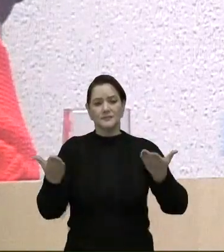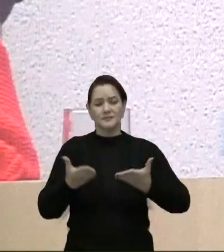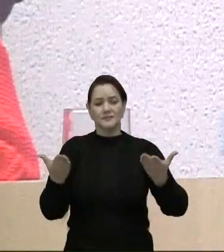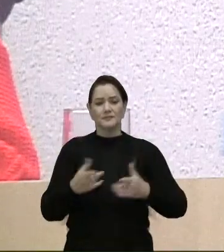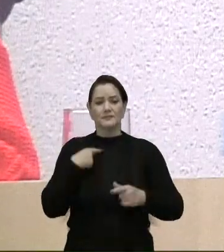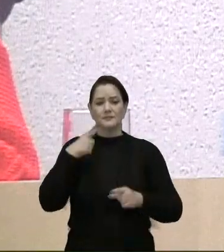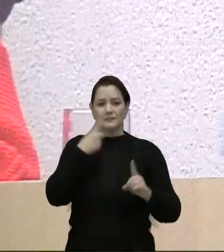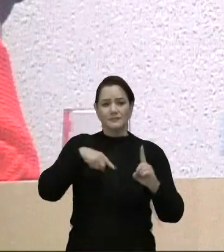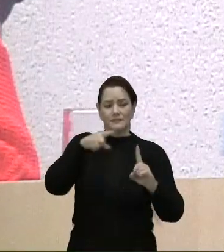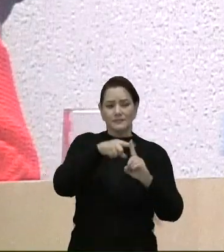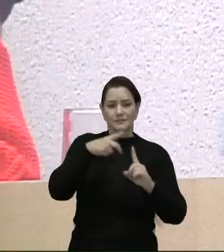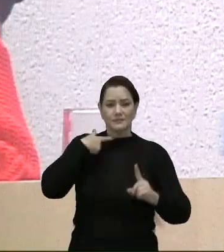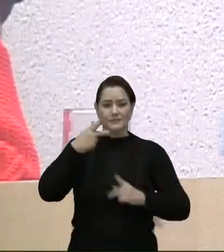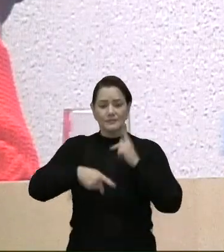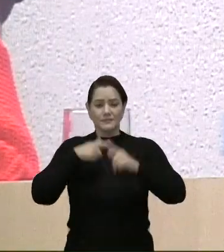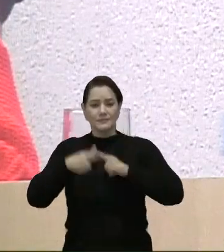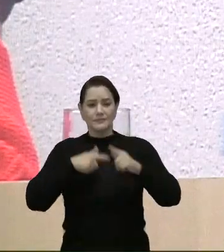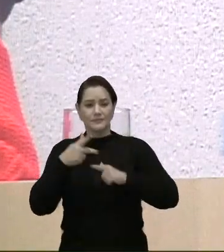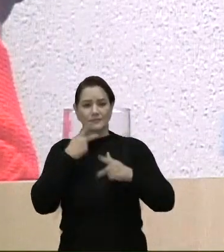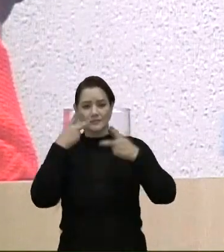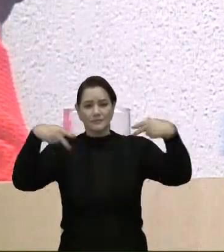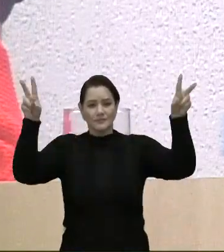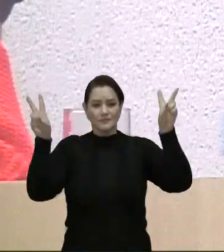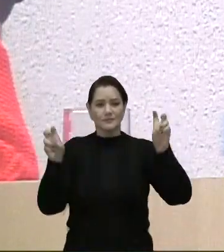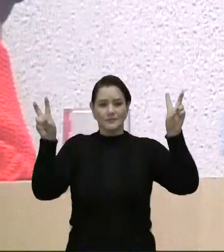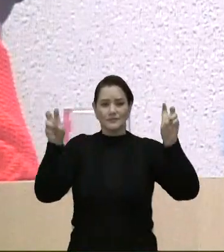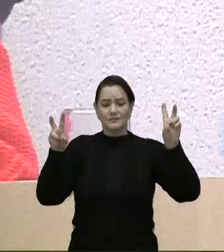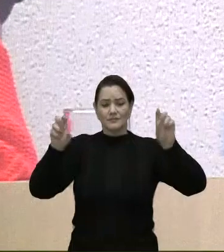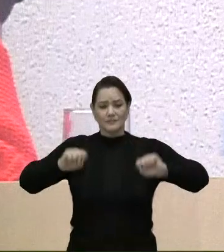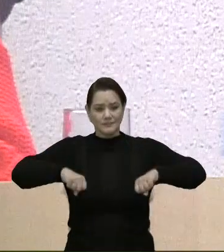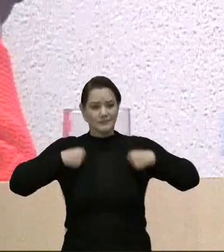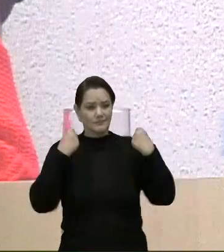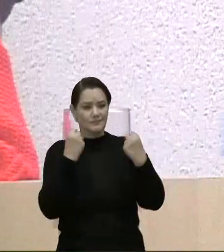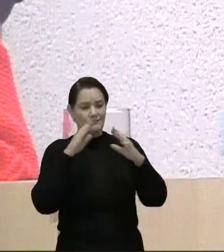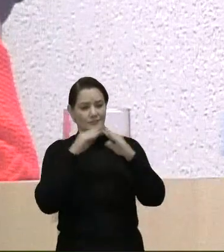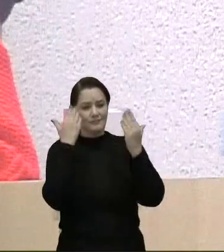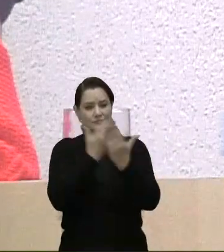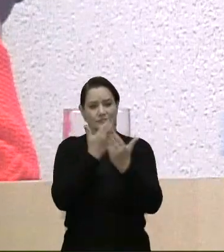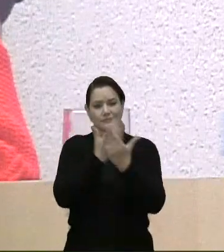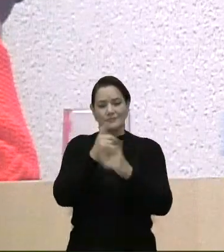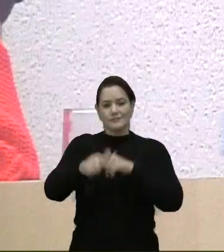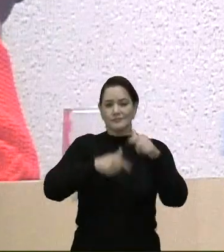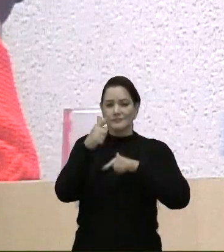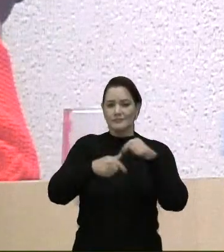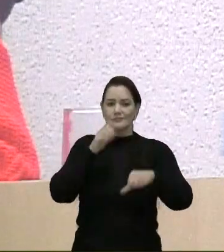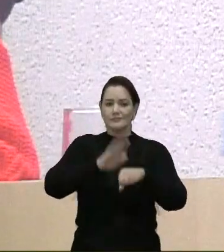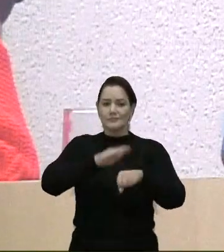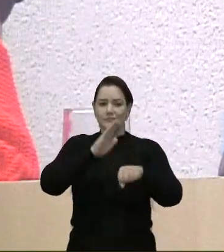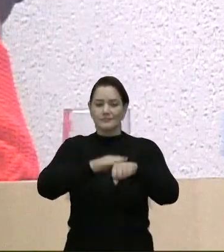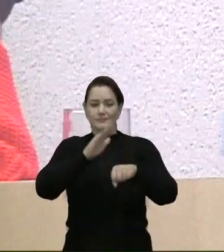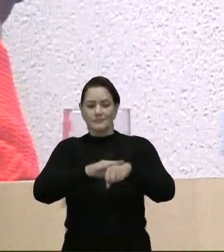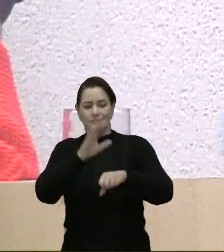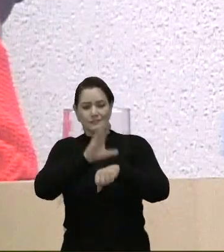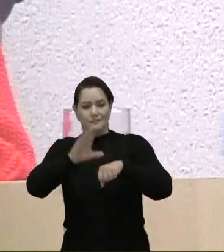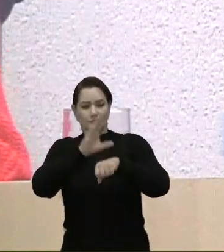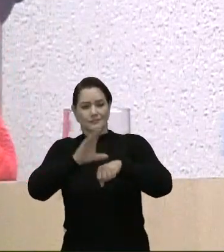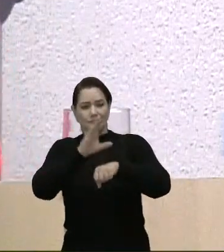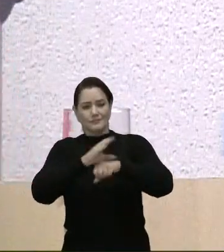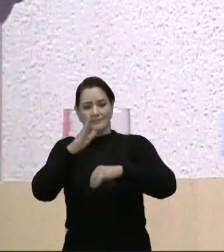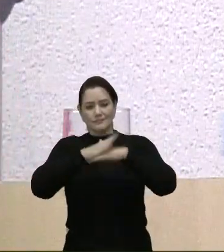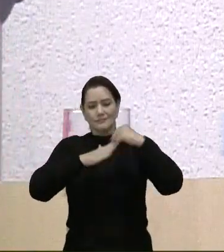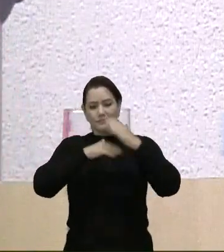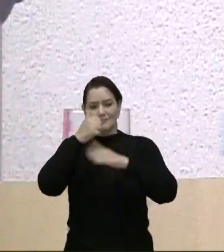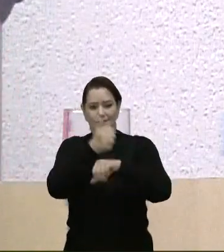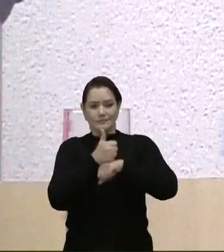metas a gente voltar, começar a tocar no assunto, em poder fortalecer as escolas do trabalho, com mais recursos lá,